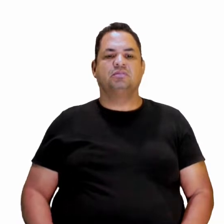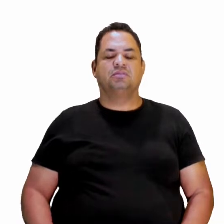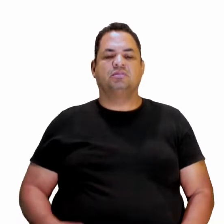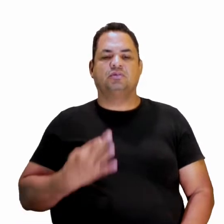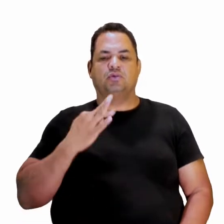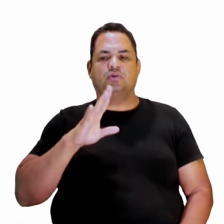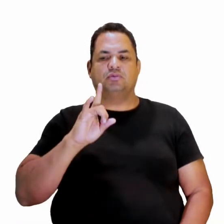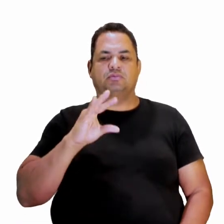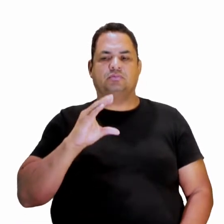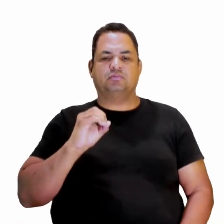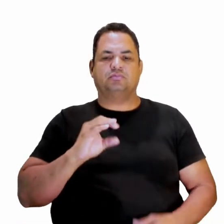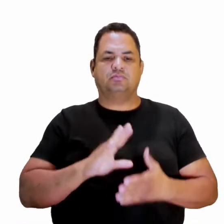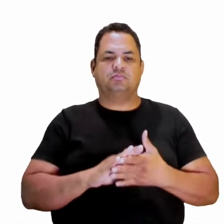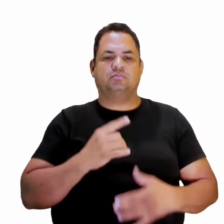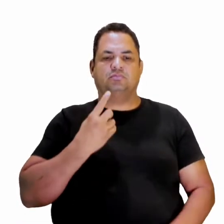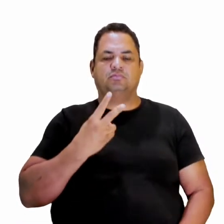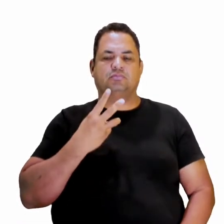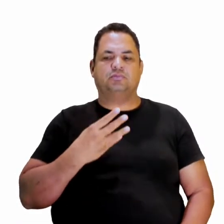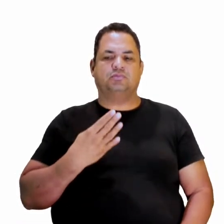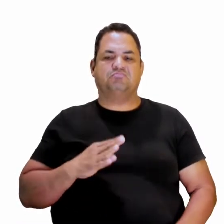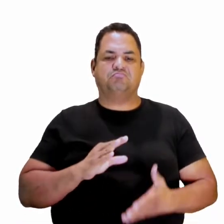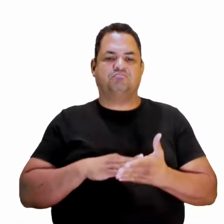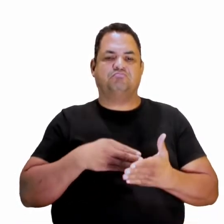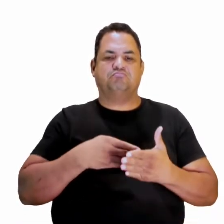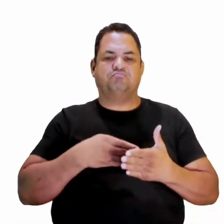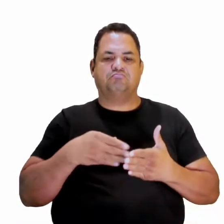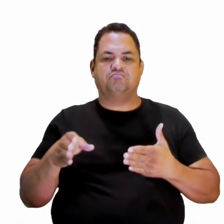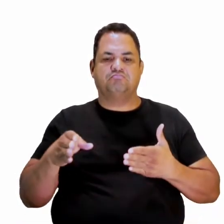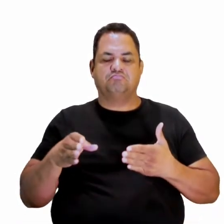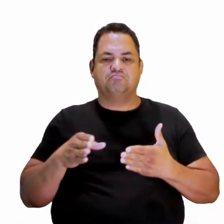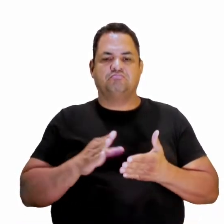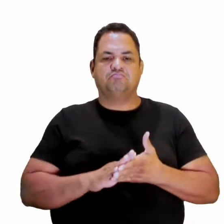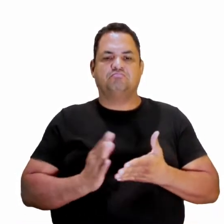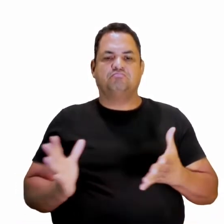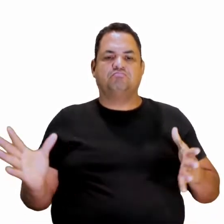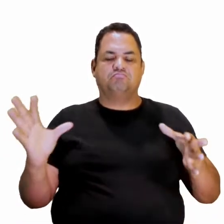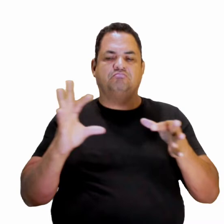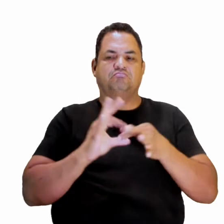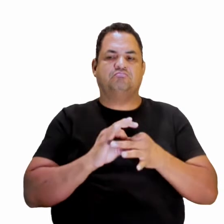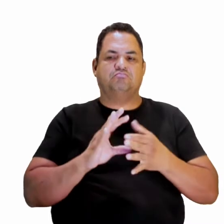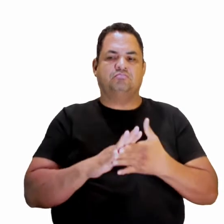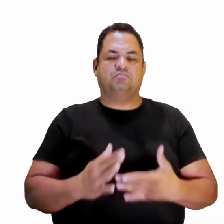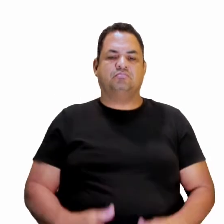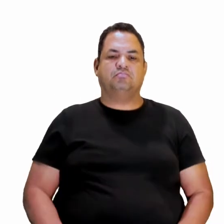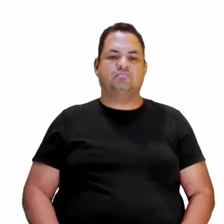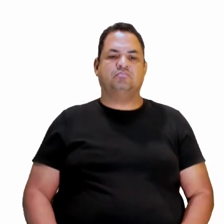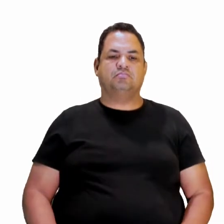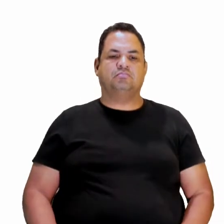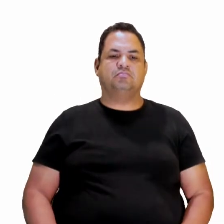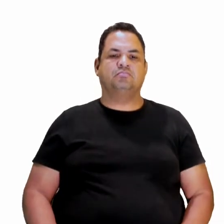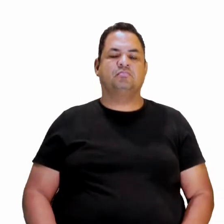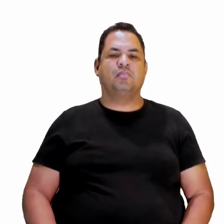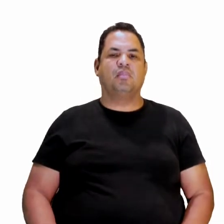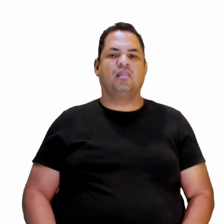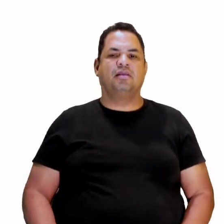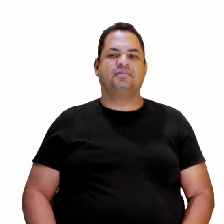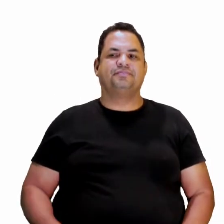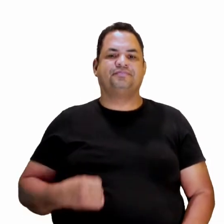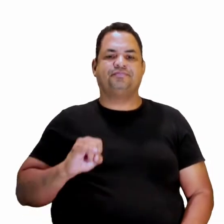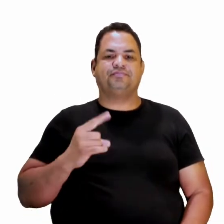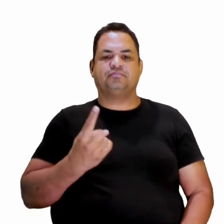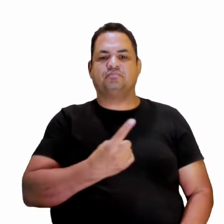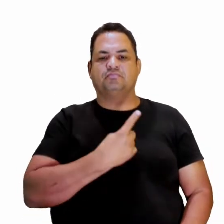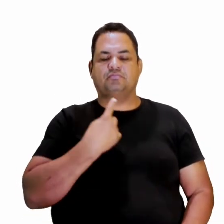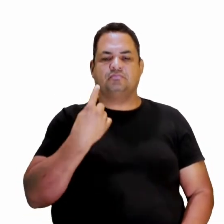e a 4 totalmente fora do contexto. Aqui é a gente falar coisa positiva. Se a gente está